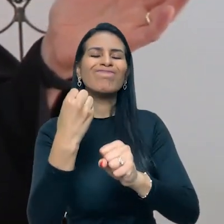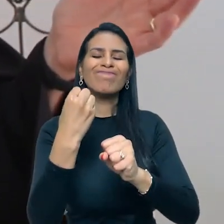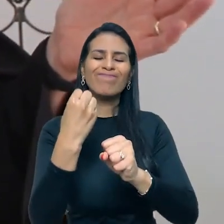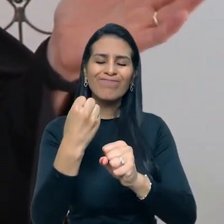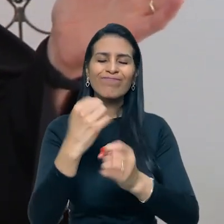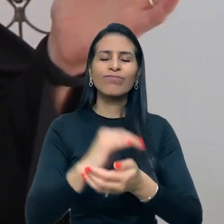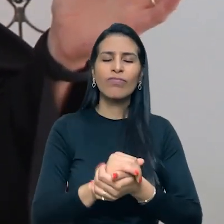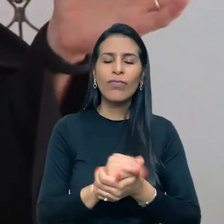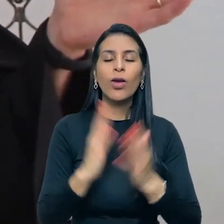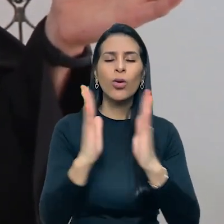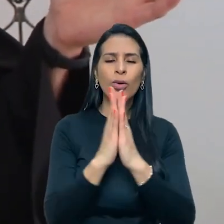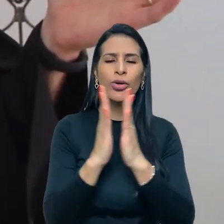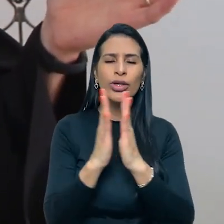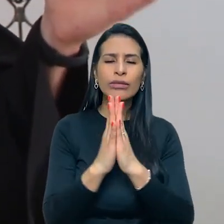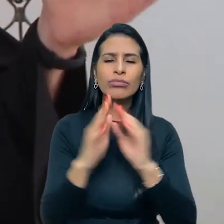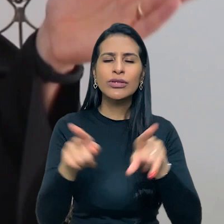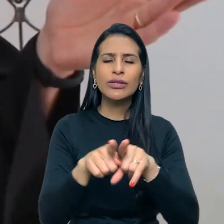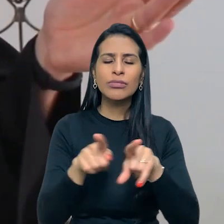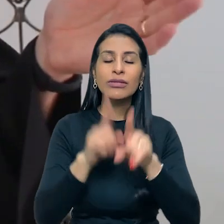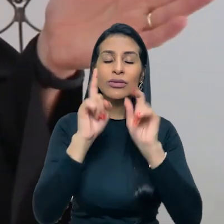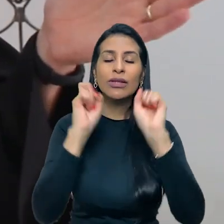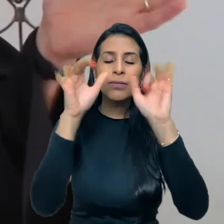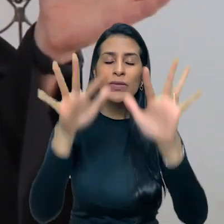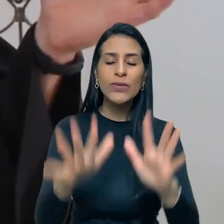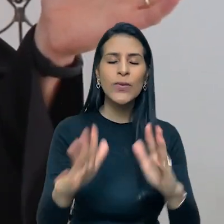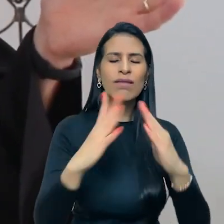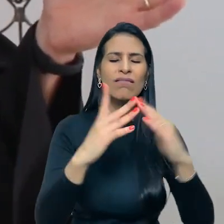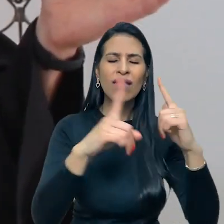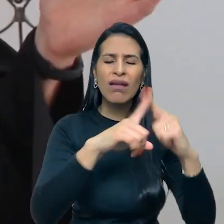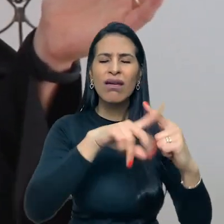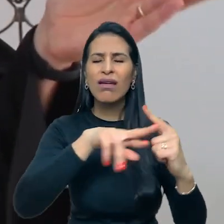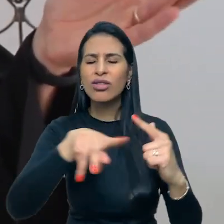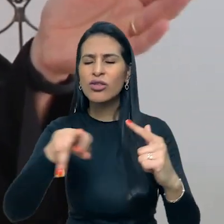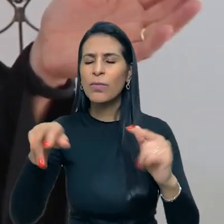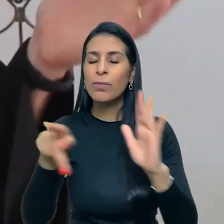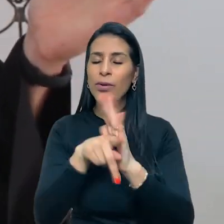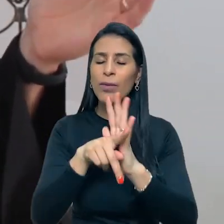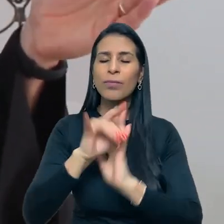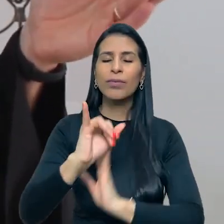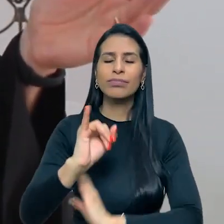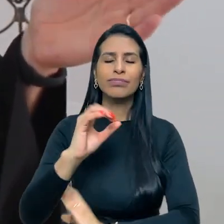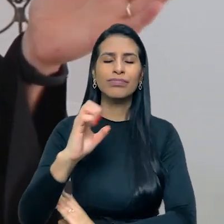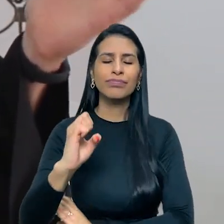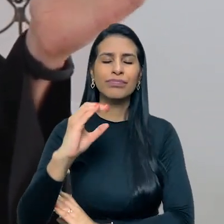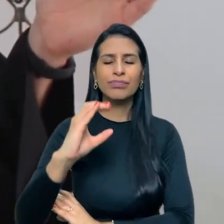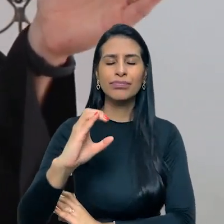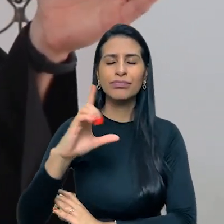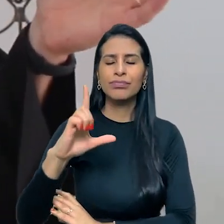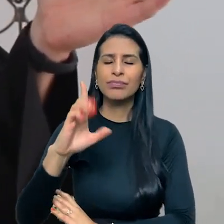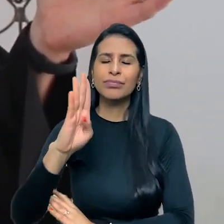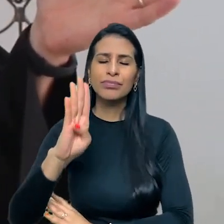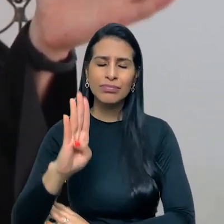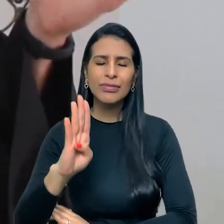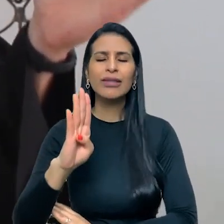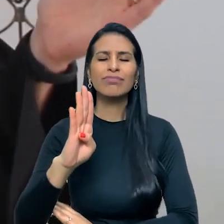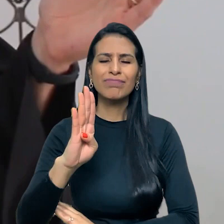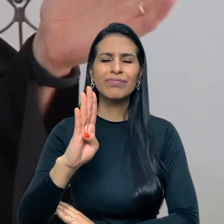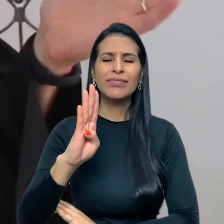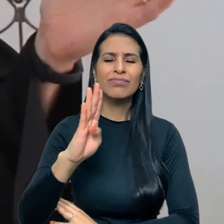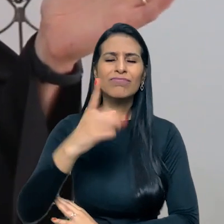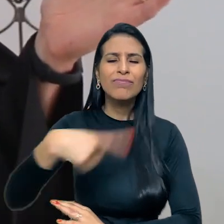Rogamos pelas comunidades da ISLB, que receberam este rico tesouro,